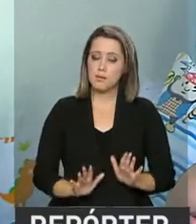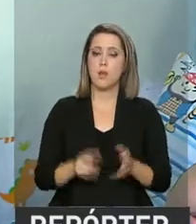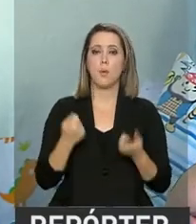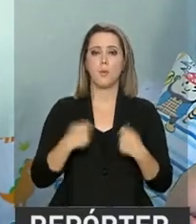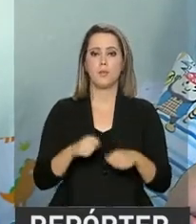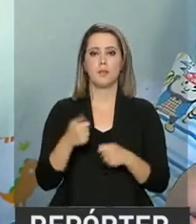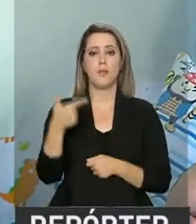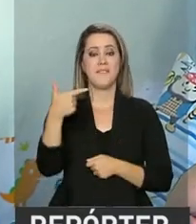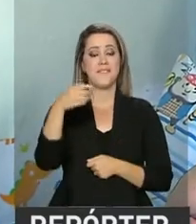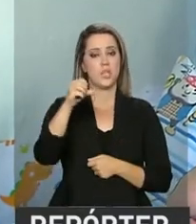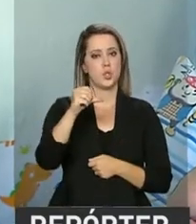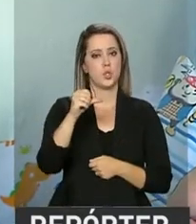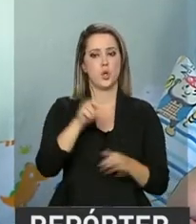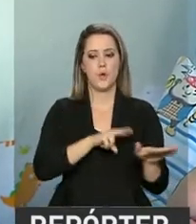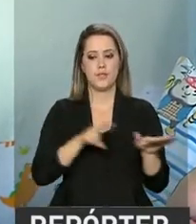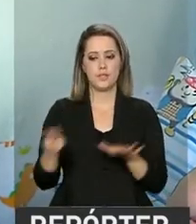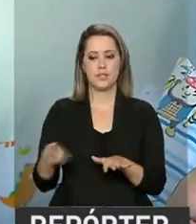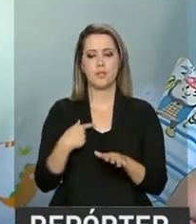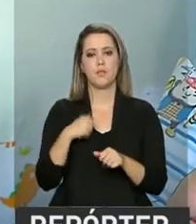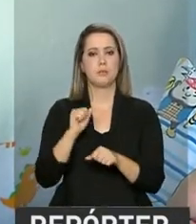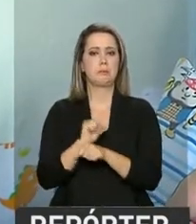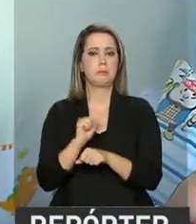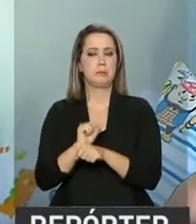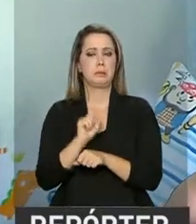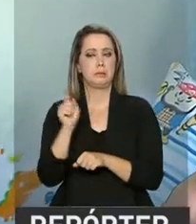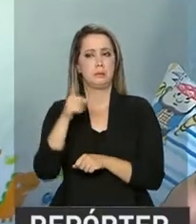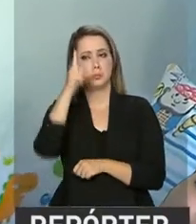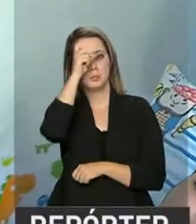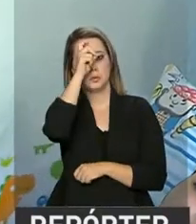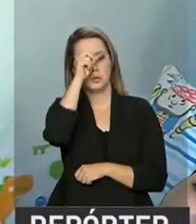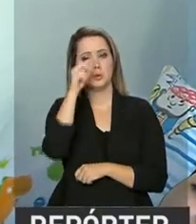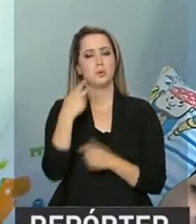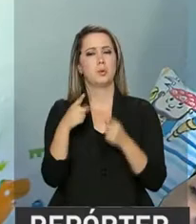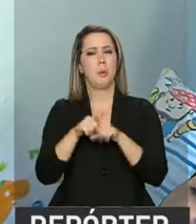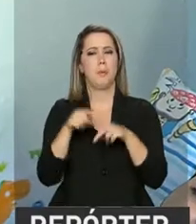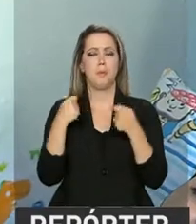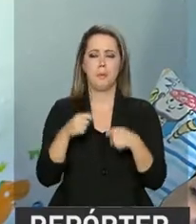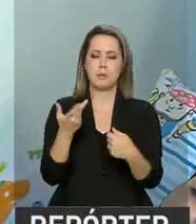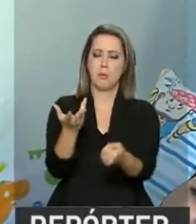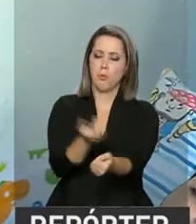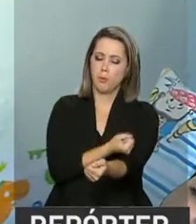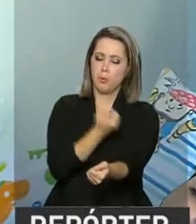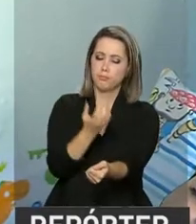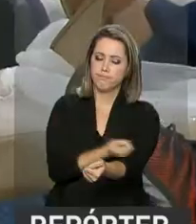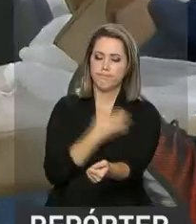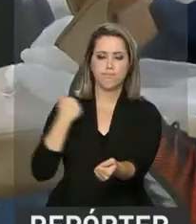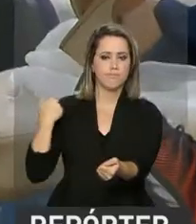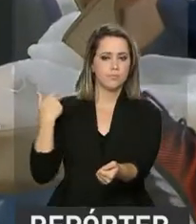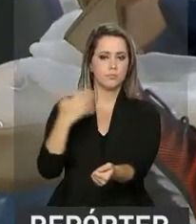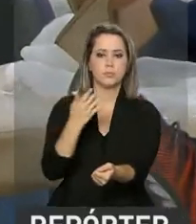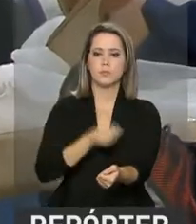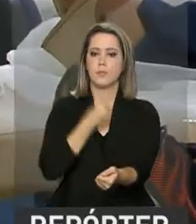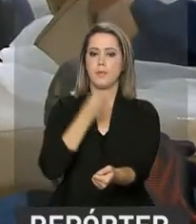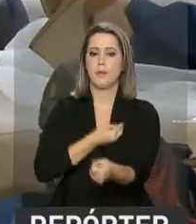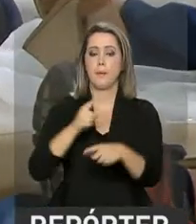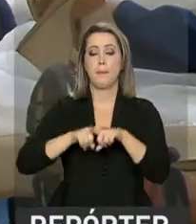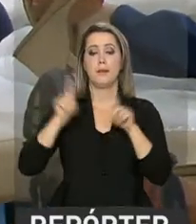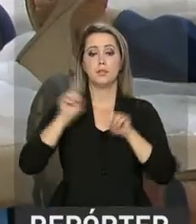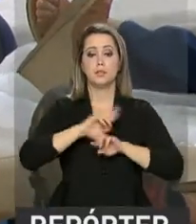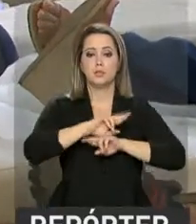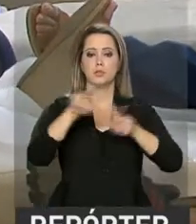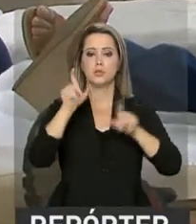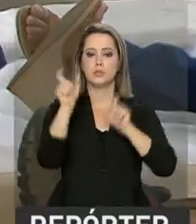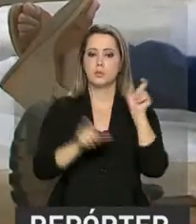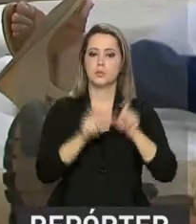nas 29 semanas ficou no hospital regional de taguatinga precisou de várias sanções ao longo da vida mas muita gente só